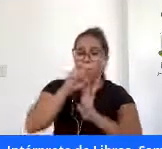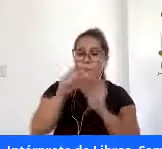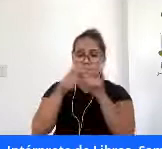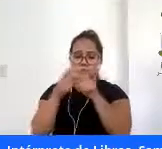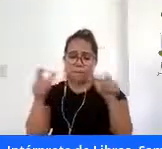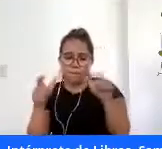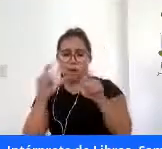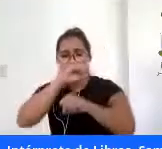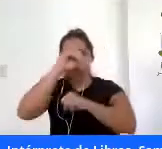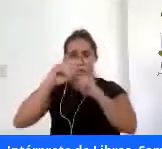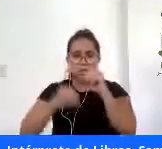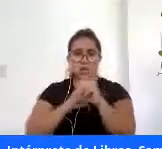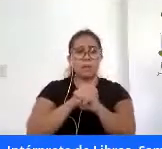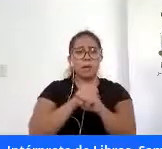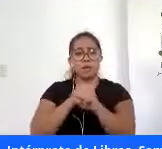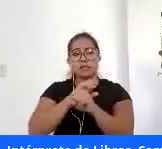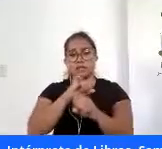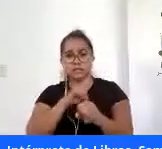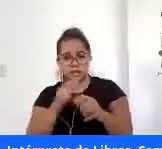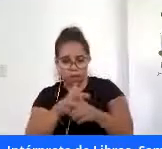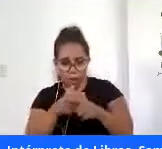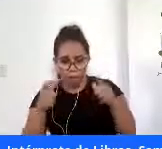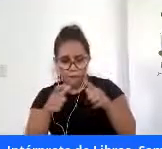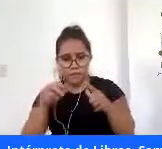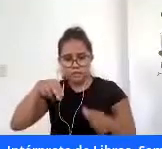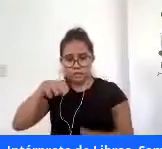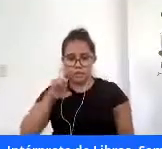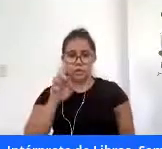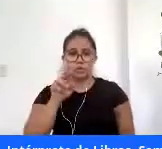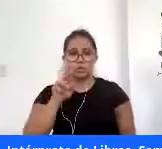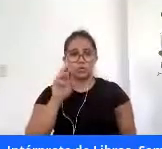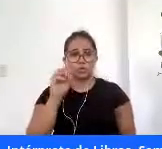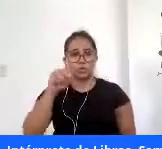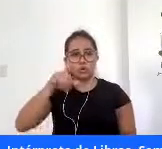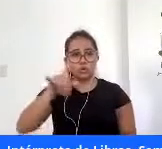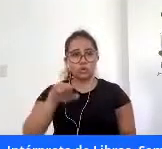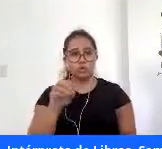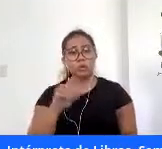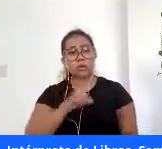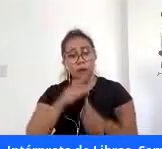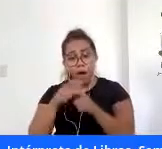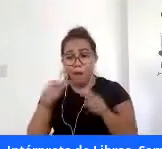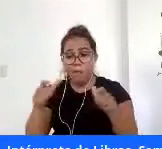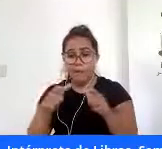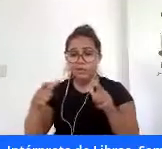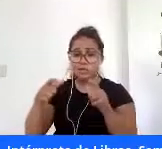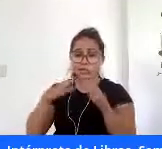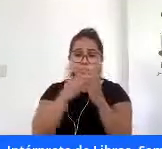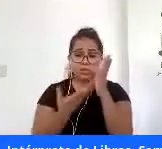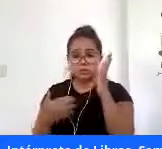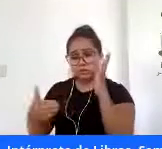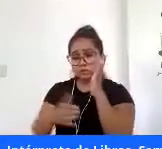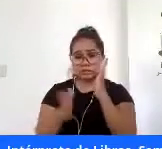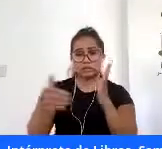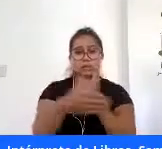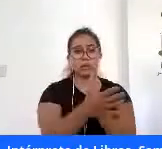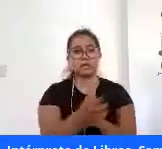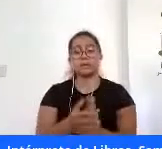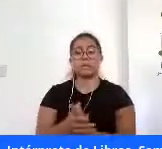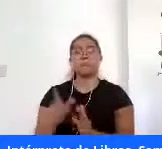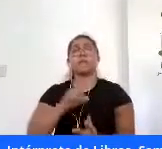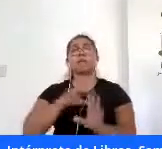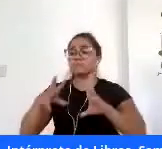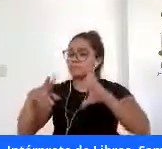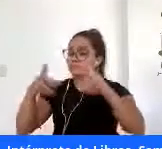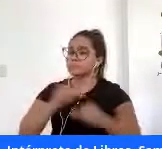célula, então você tem um aumento do tamanho dos neurônios e um aumento da circulação sanguínea. Todos esses exemplos aqui estão associados com a